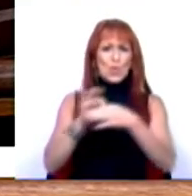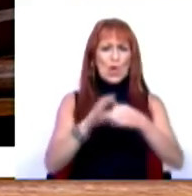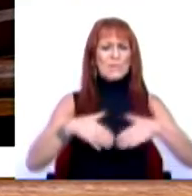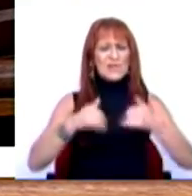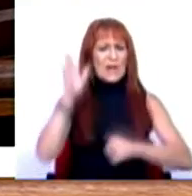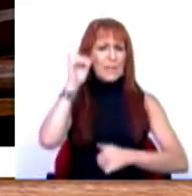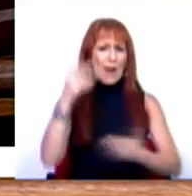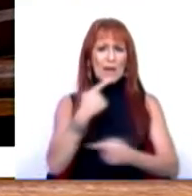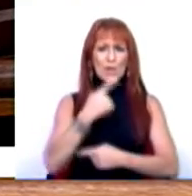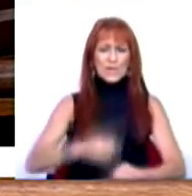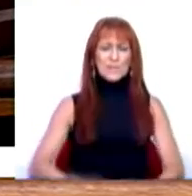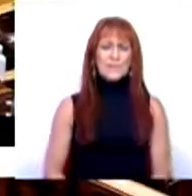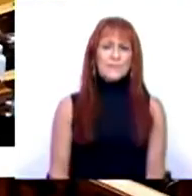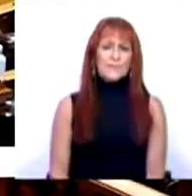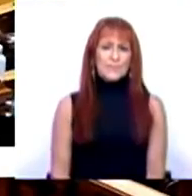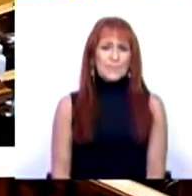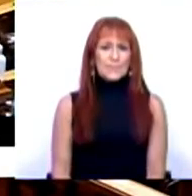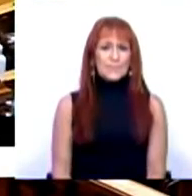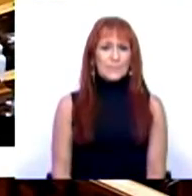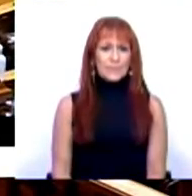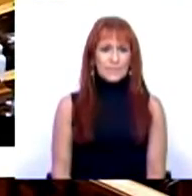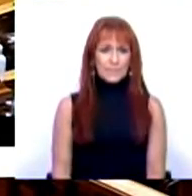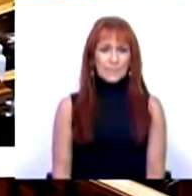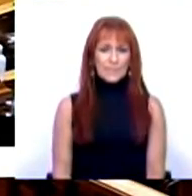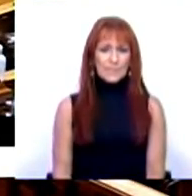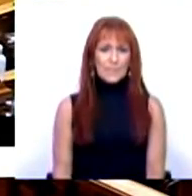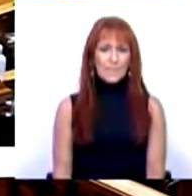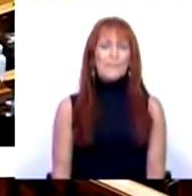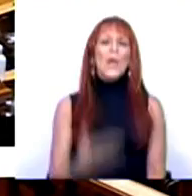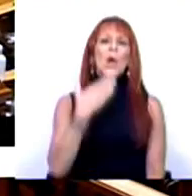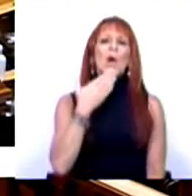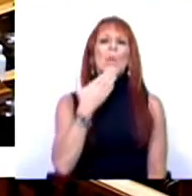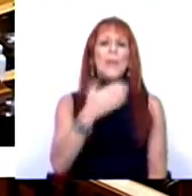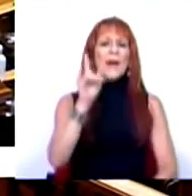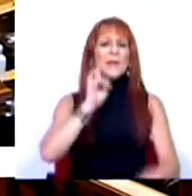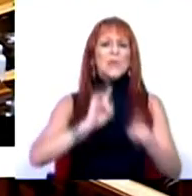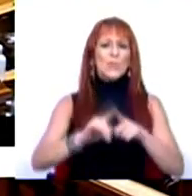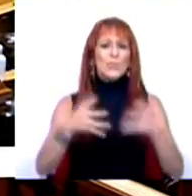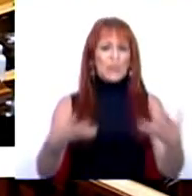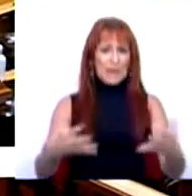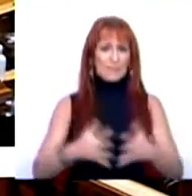bem-estar animal. Disse. Muito obrigado, Sra. Deputada.